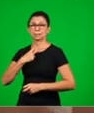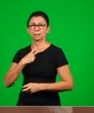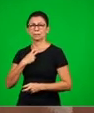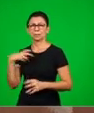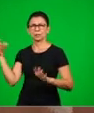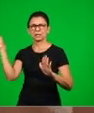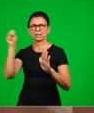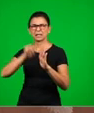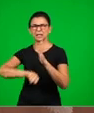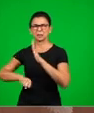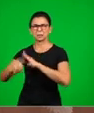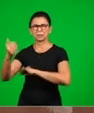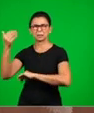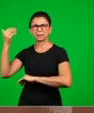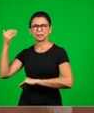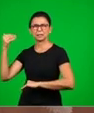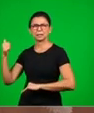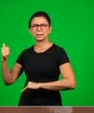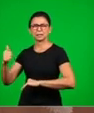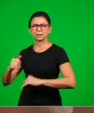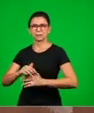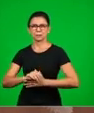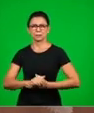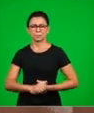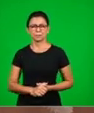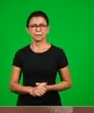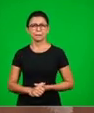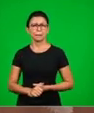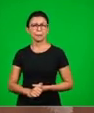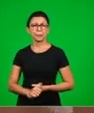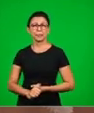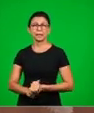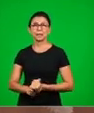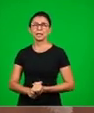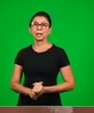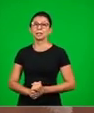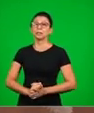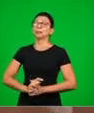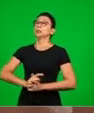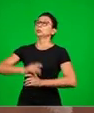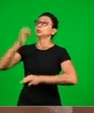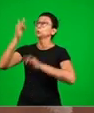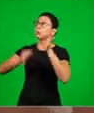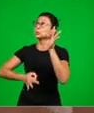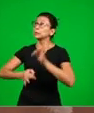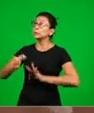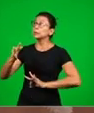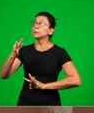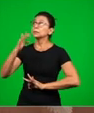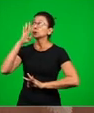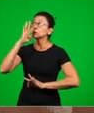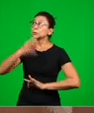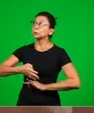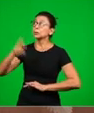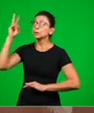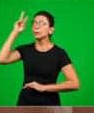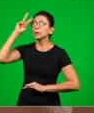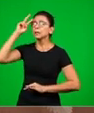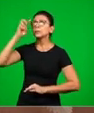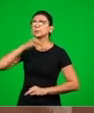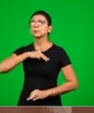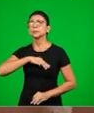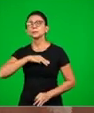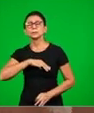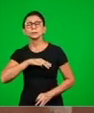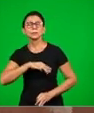séculos. Então, ele pede, ele diz assim, na ira, lembra-te da misericórdia. Oração,